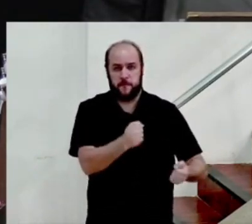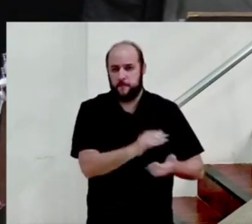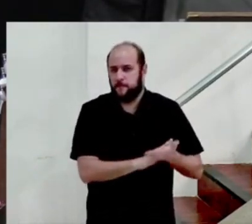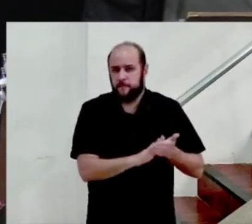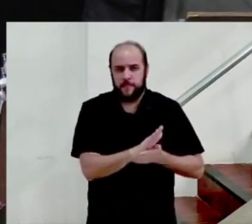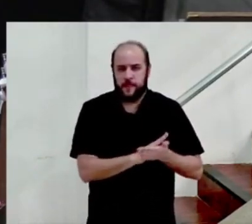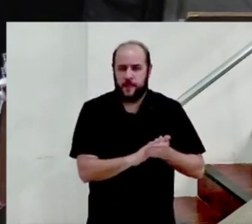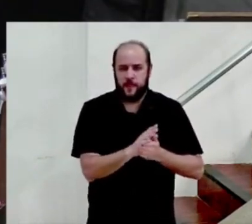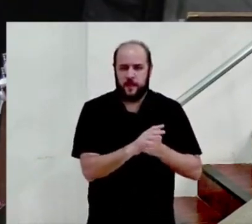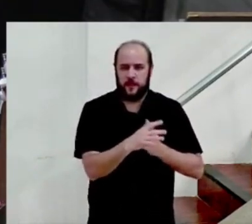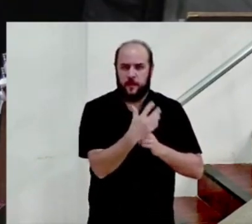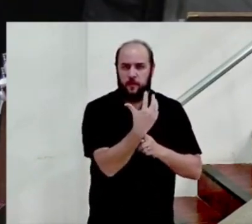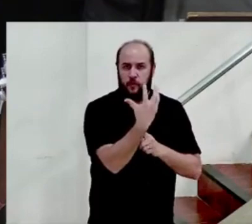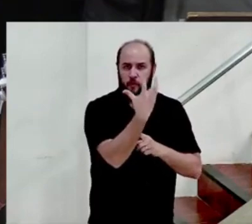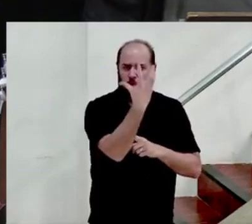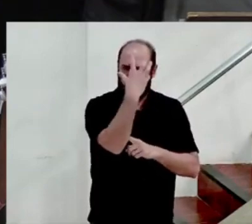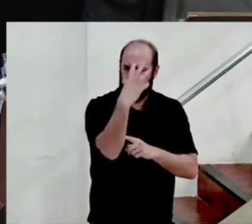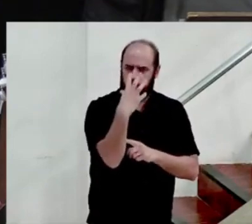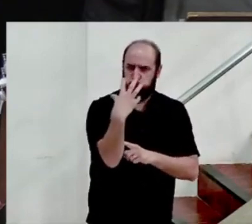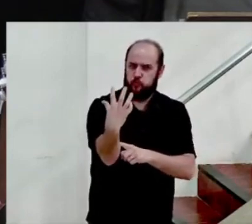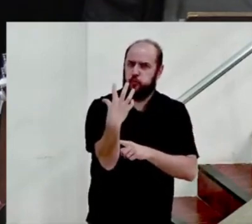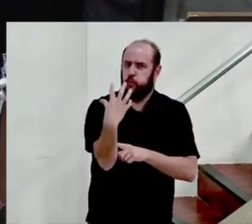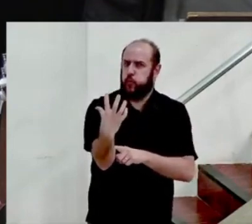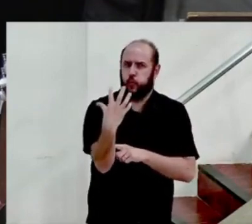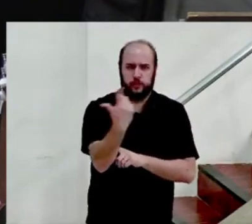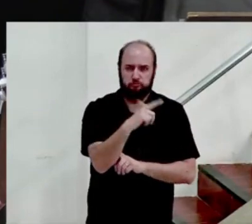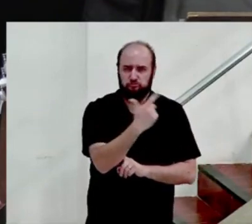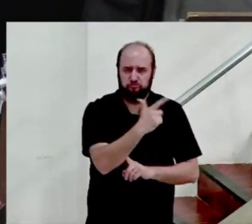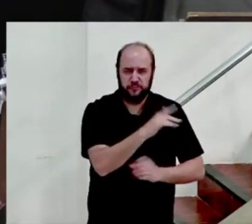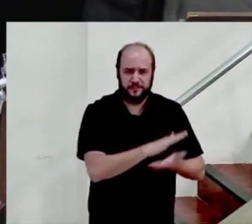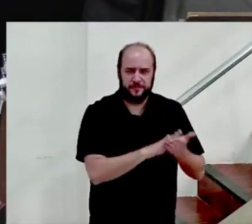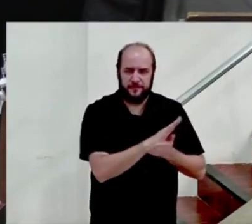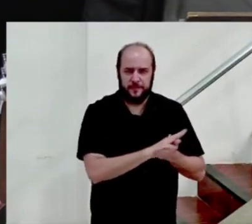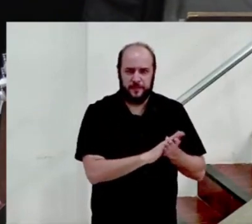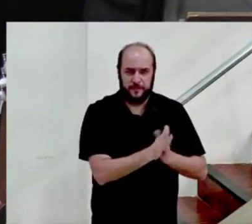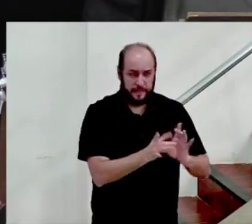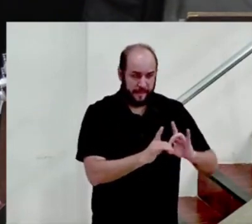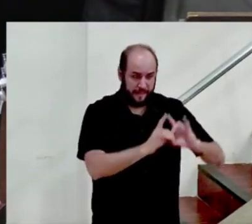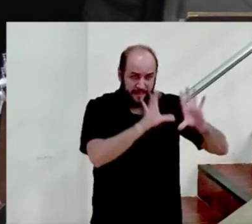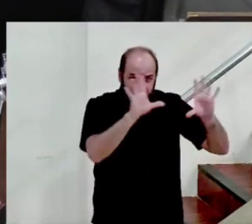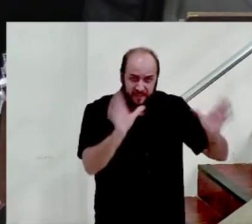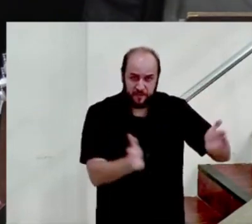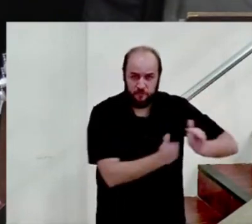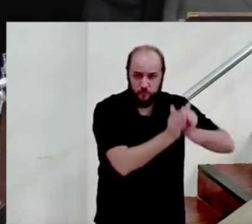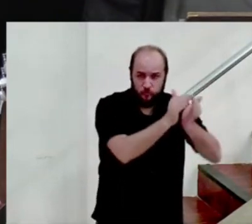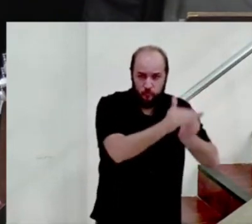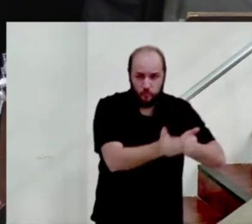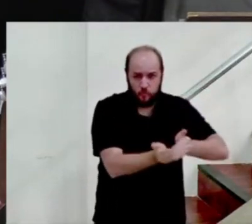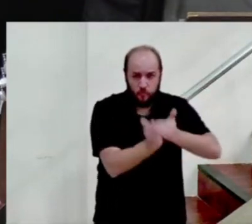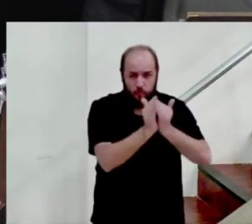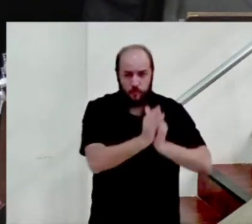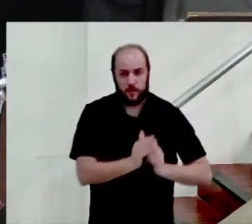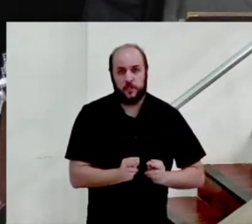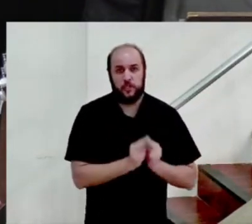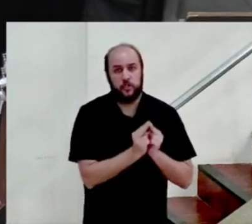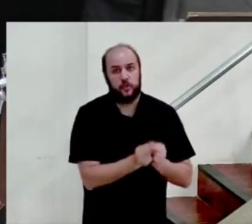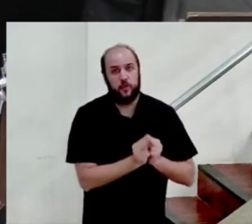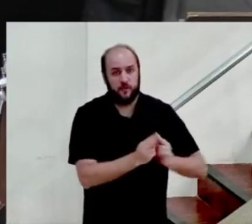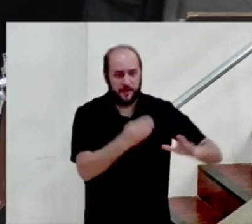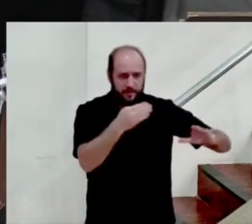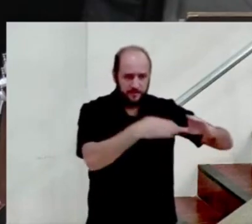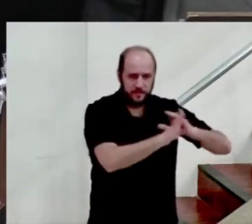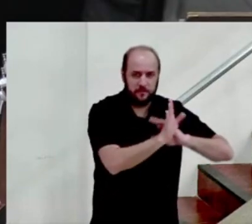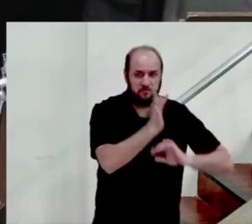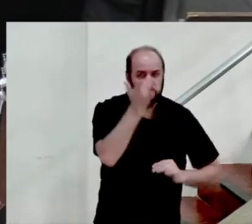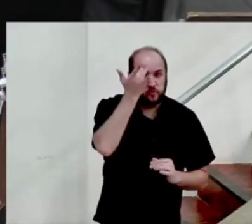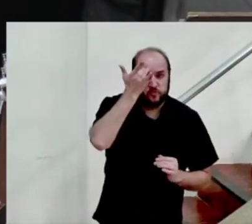ou qualquer coisa que pudesse ser utilizada para dar direção. Noé entrou numa embarcação sem saber o